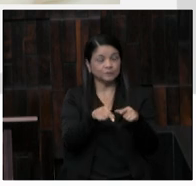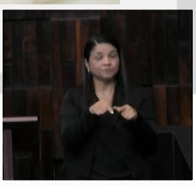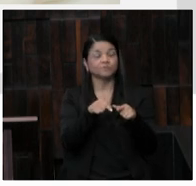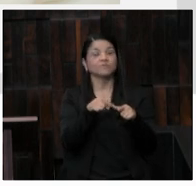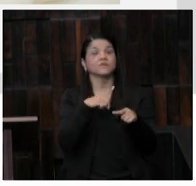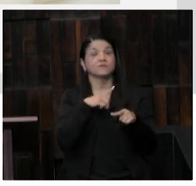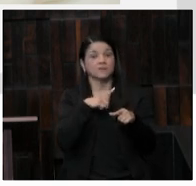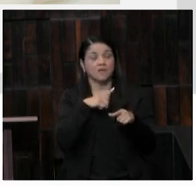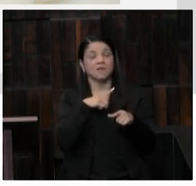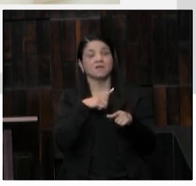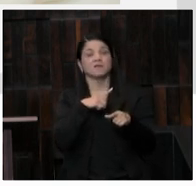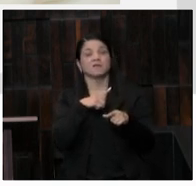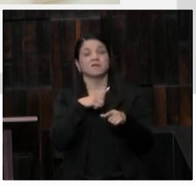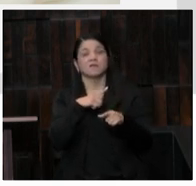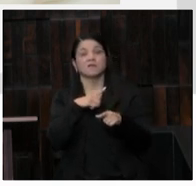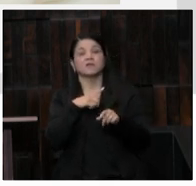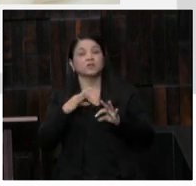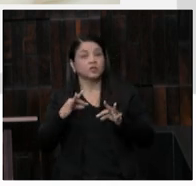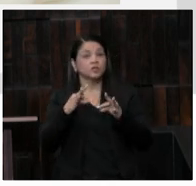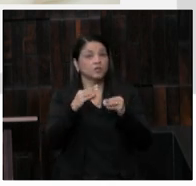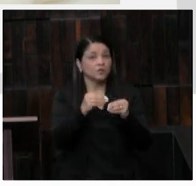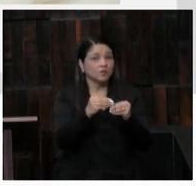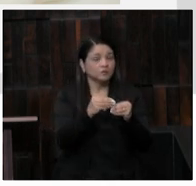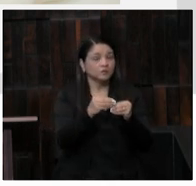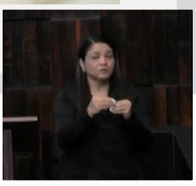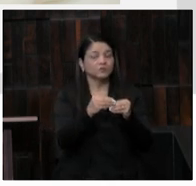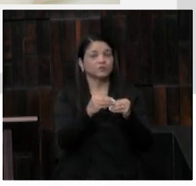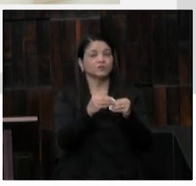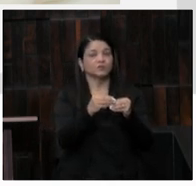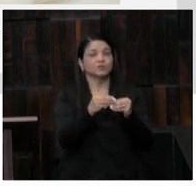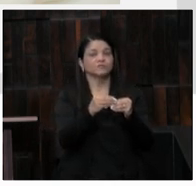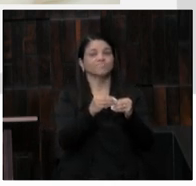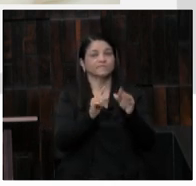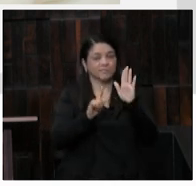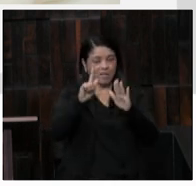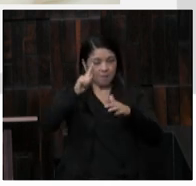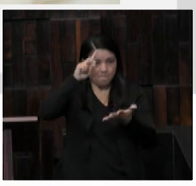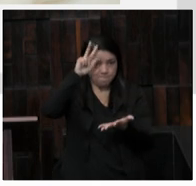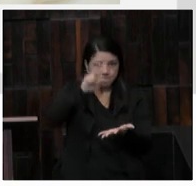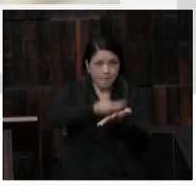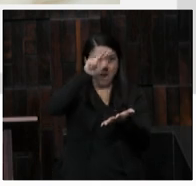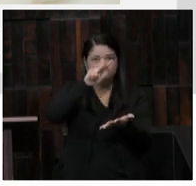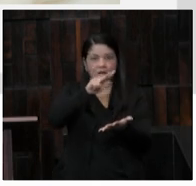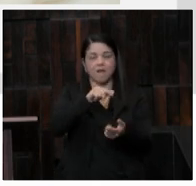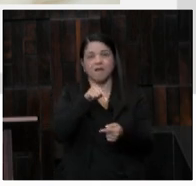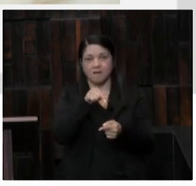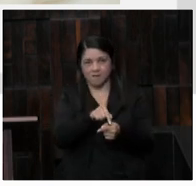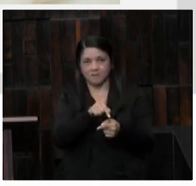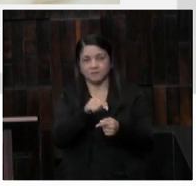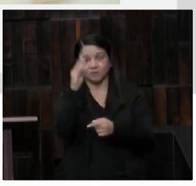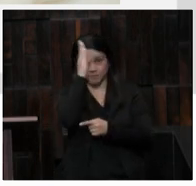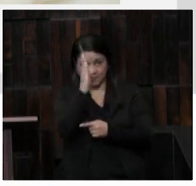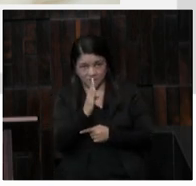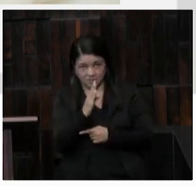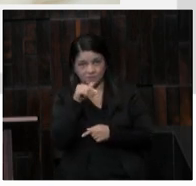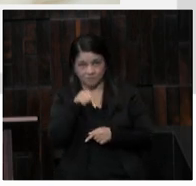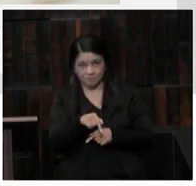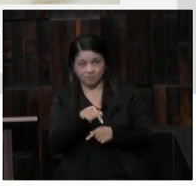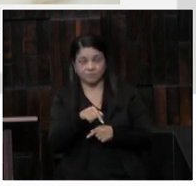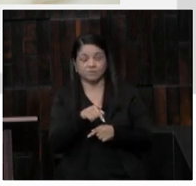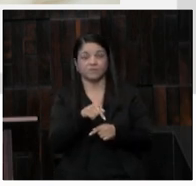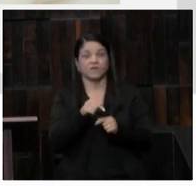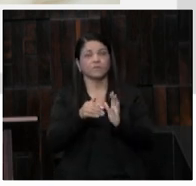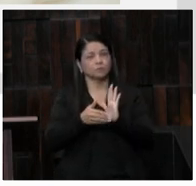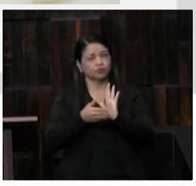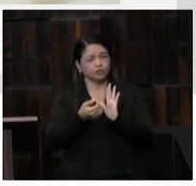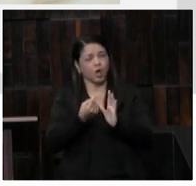terão avaliações, todas eles serão escalas validadas no português do Brasil, né, então, tirando uma ali que a gente depois vai